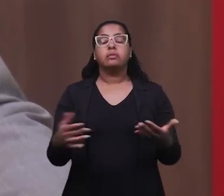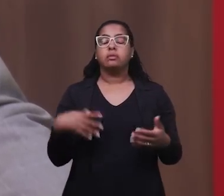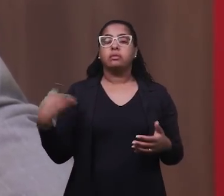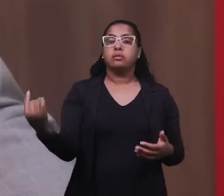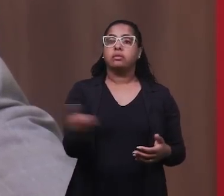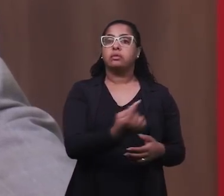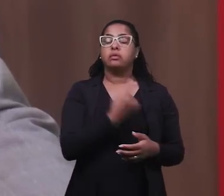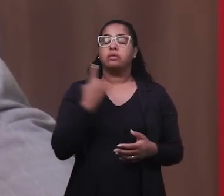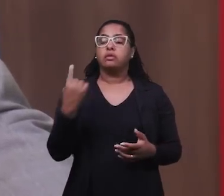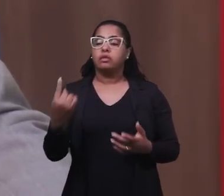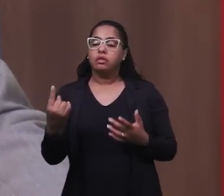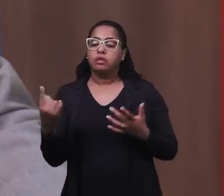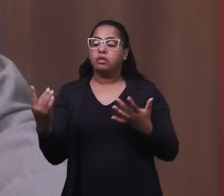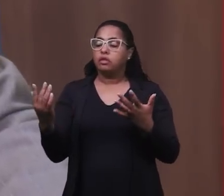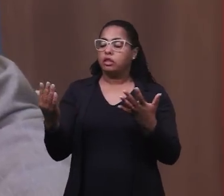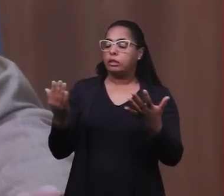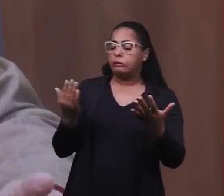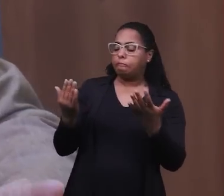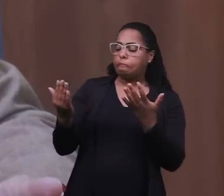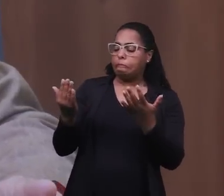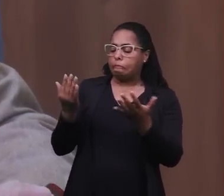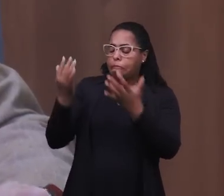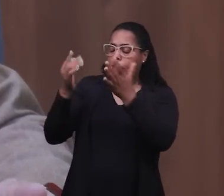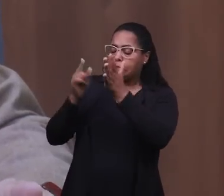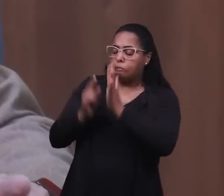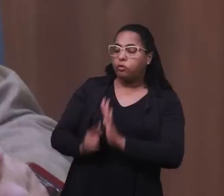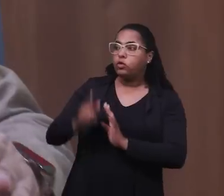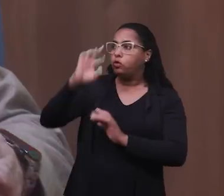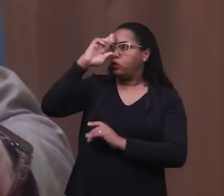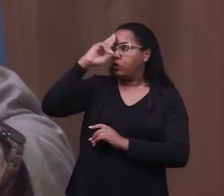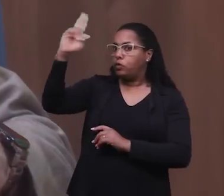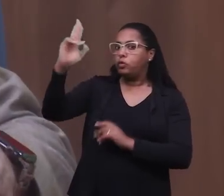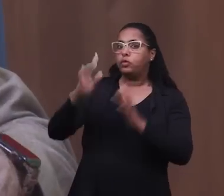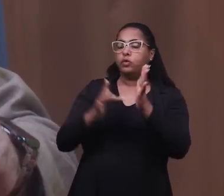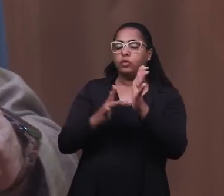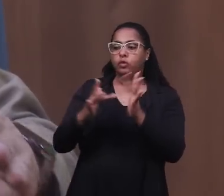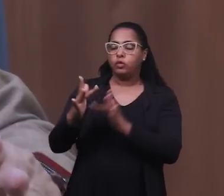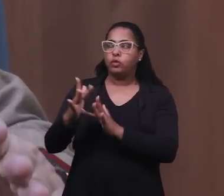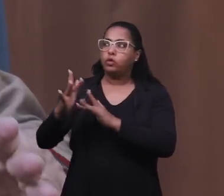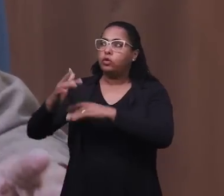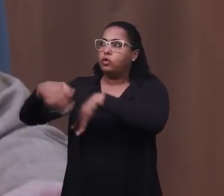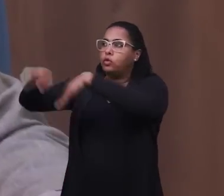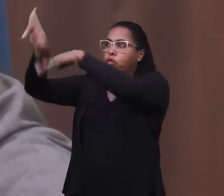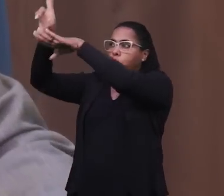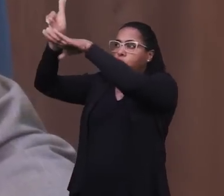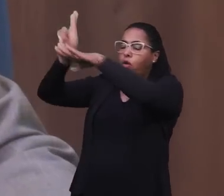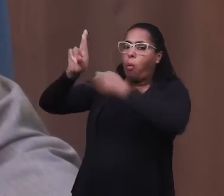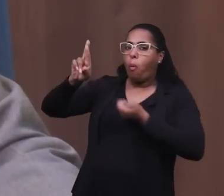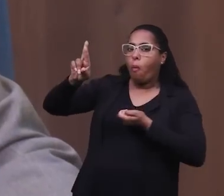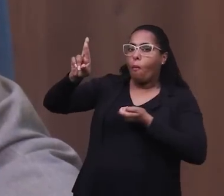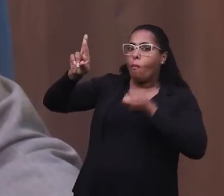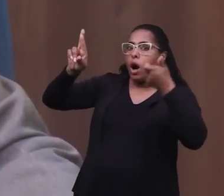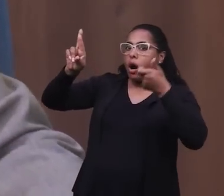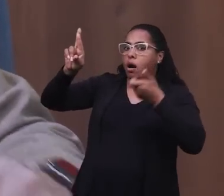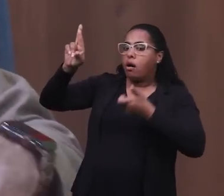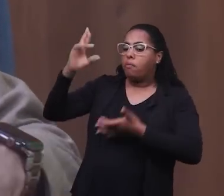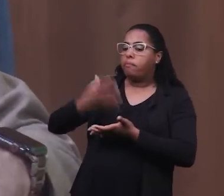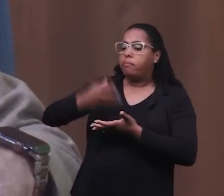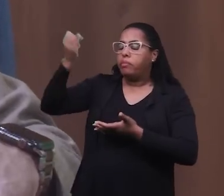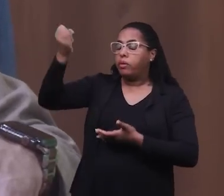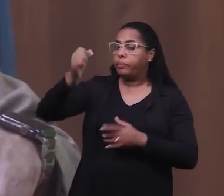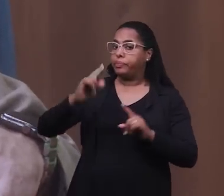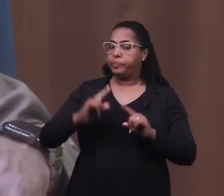podemos conferir que, na verdade, o Senhor Jesus está às portas.